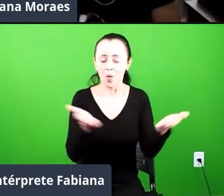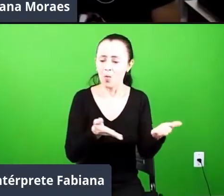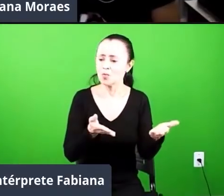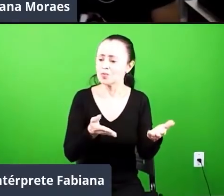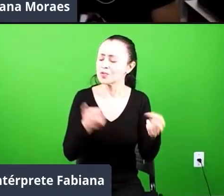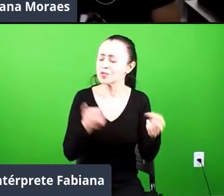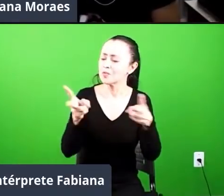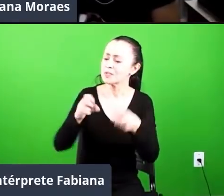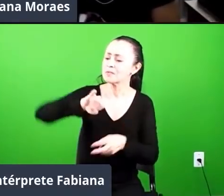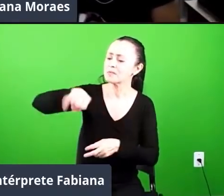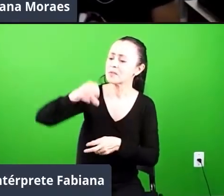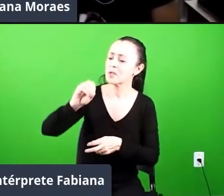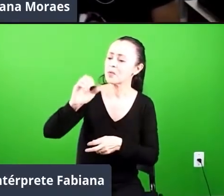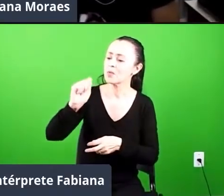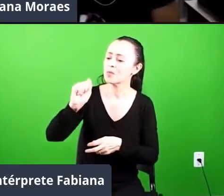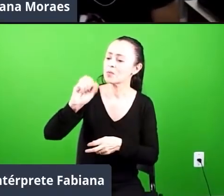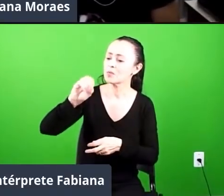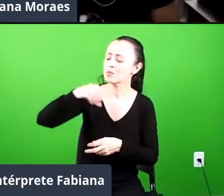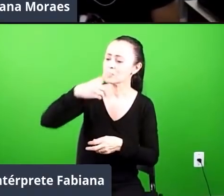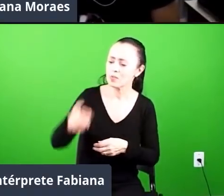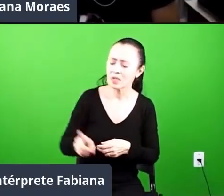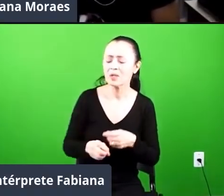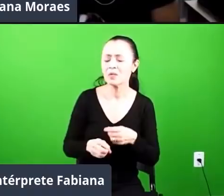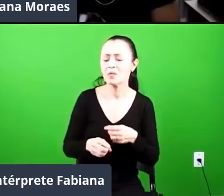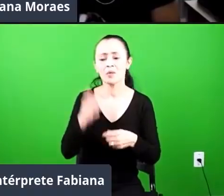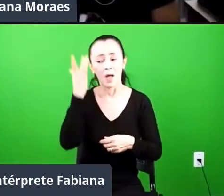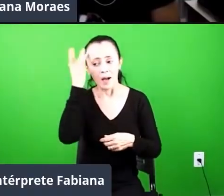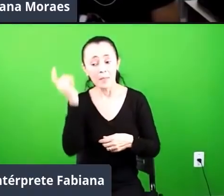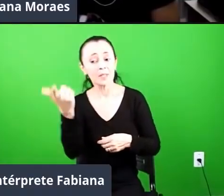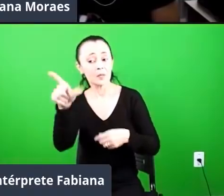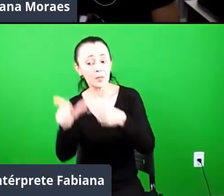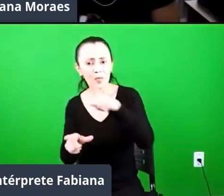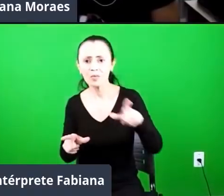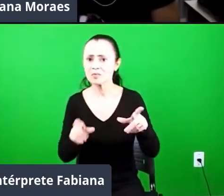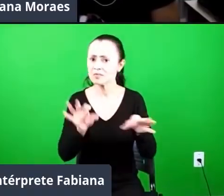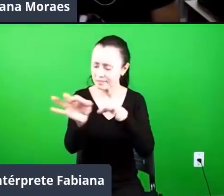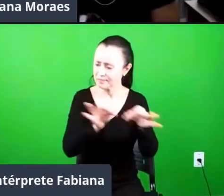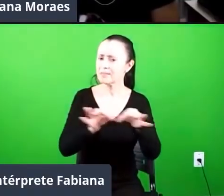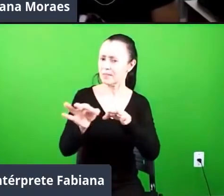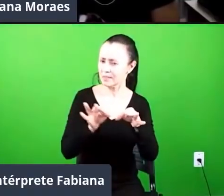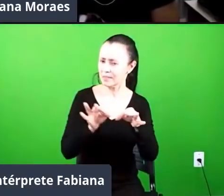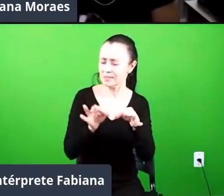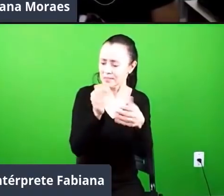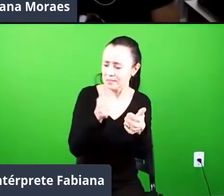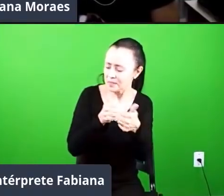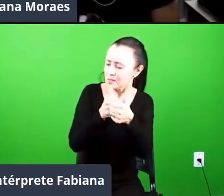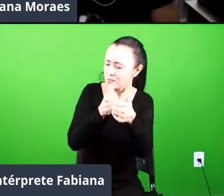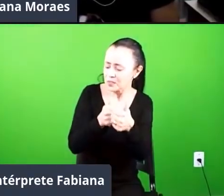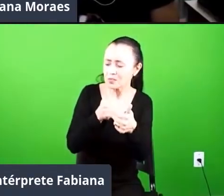a Ana, né? Amanhã, então a gente vai se organizando e acompanhando de perto, né? Juntinho ali, esse